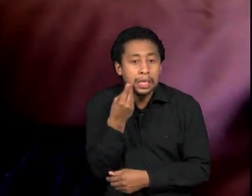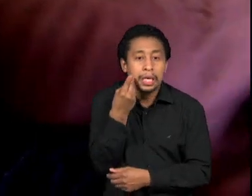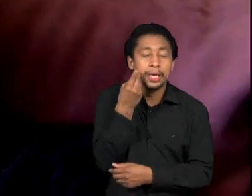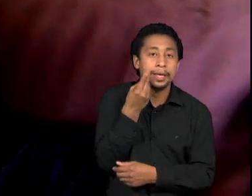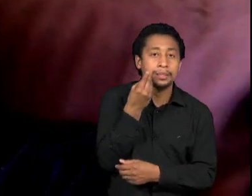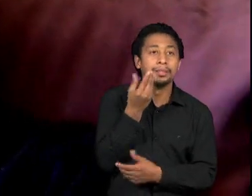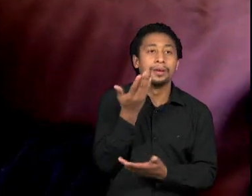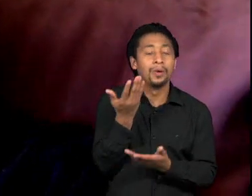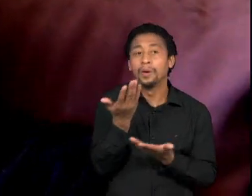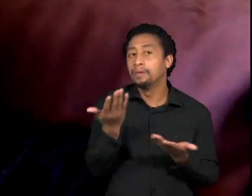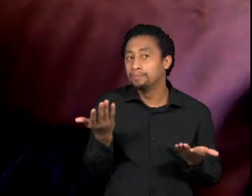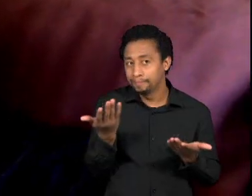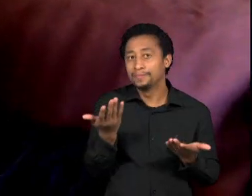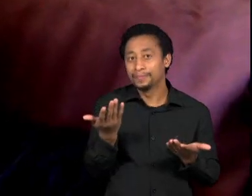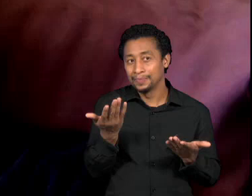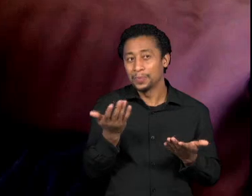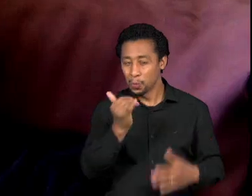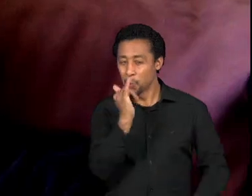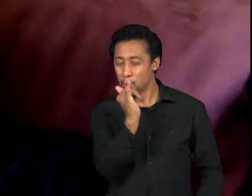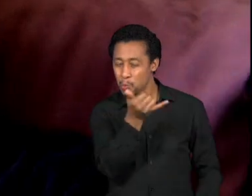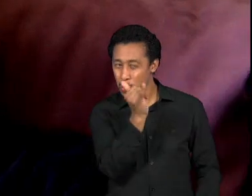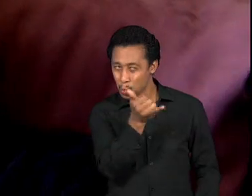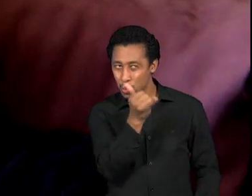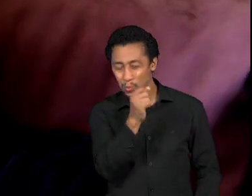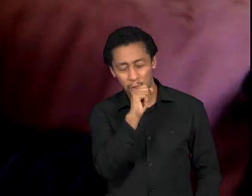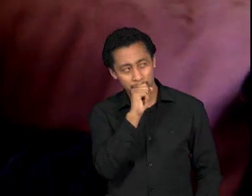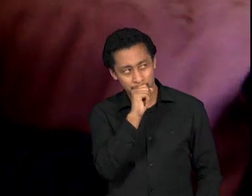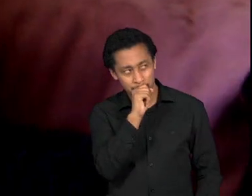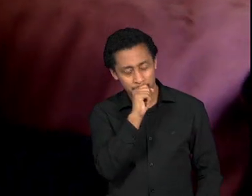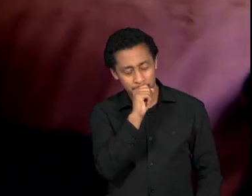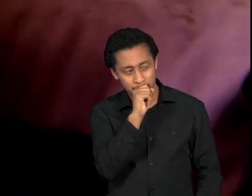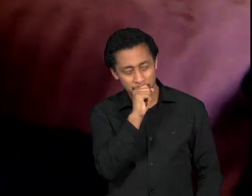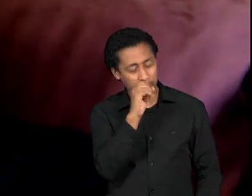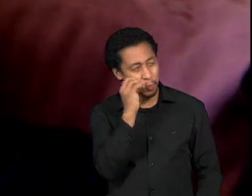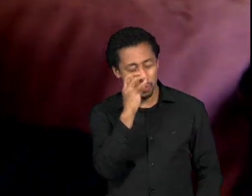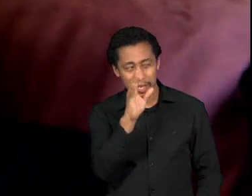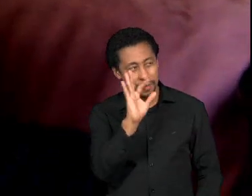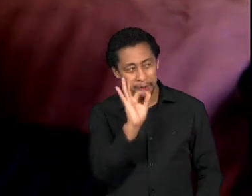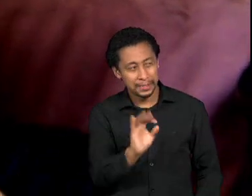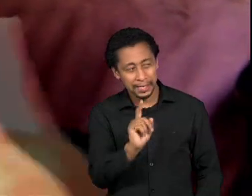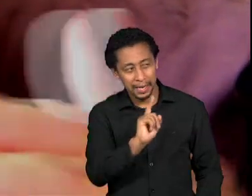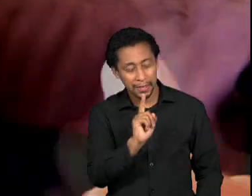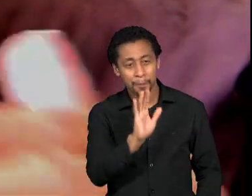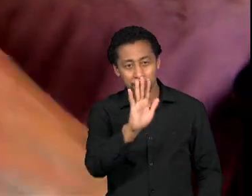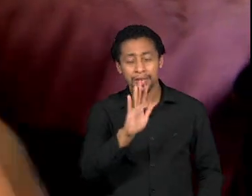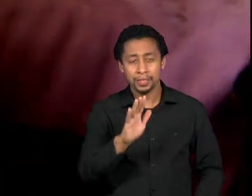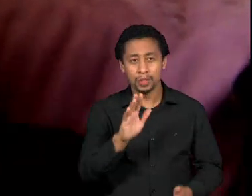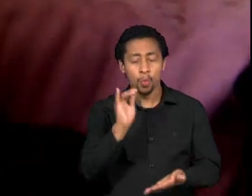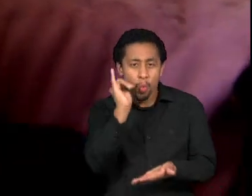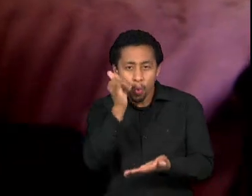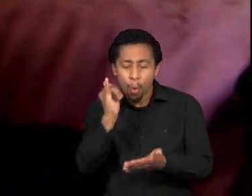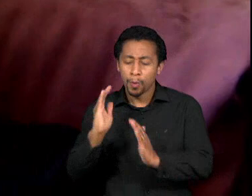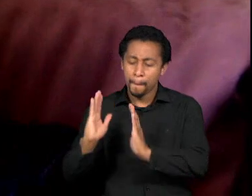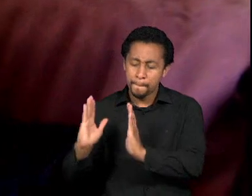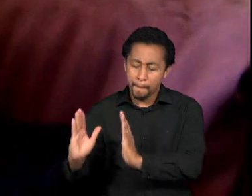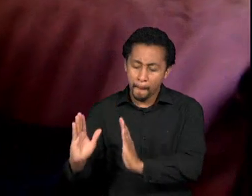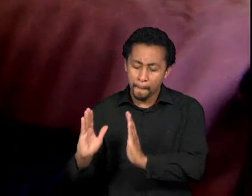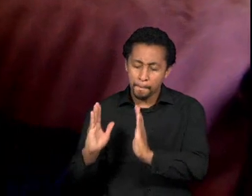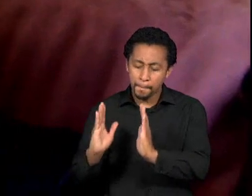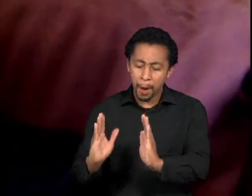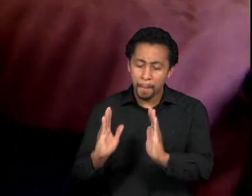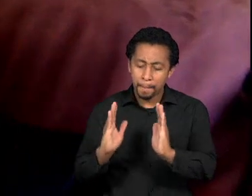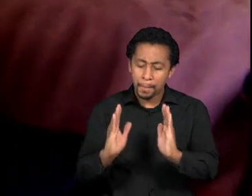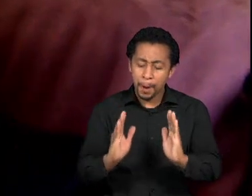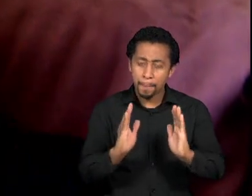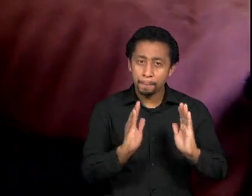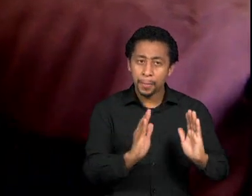conto do Jacques Prévert, se não me engano, em que todas as fases da elaboração